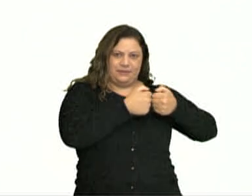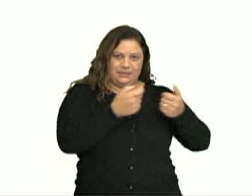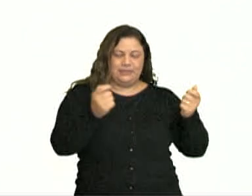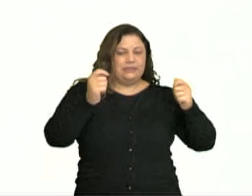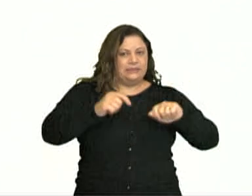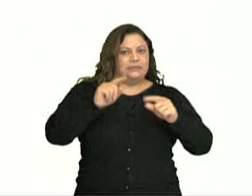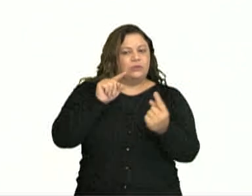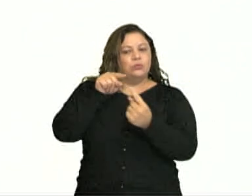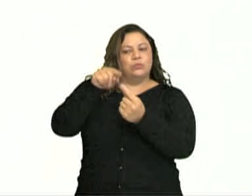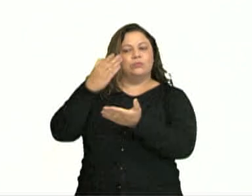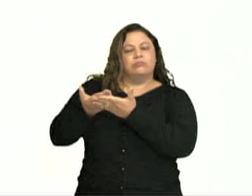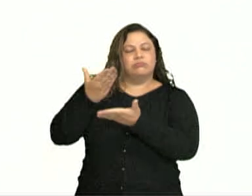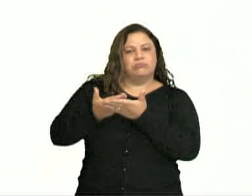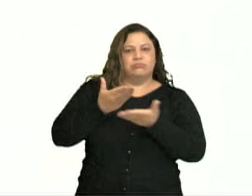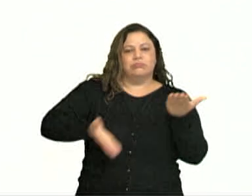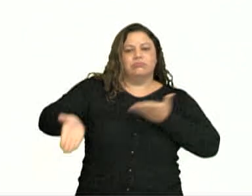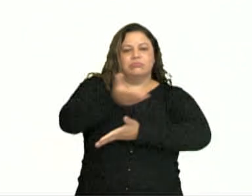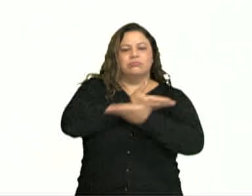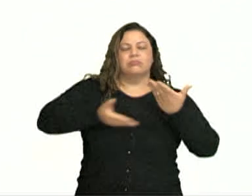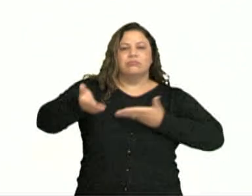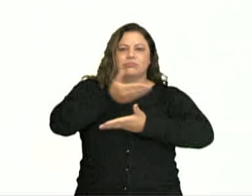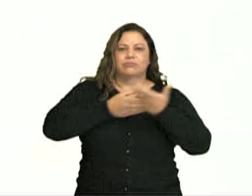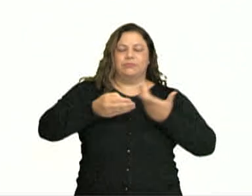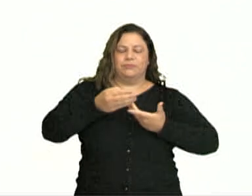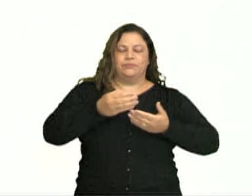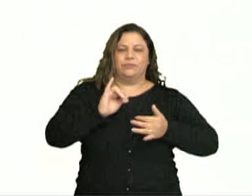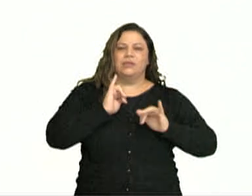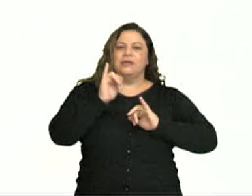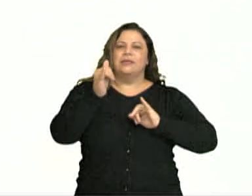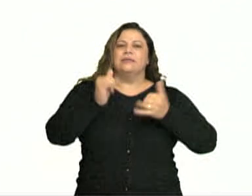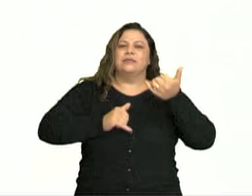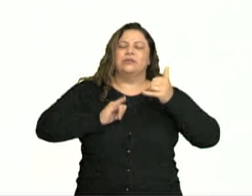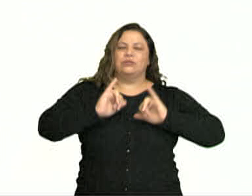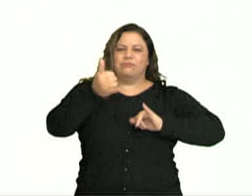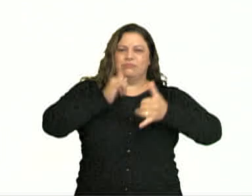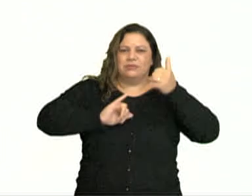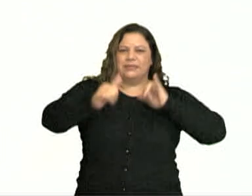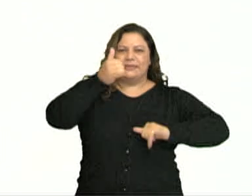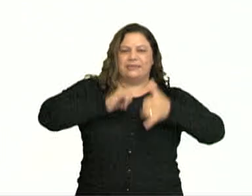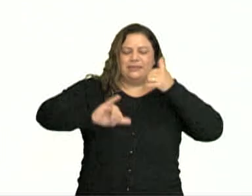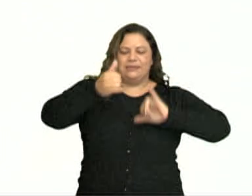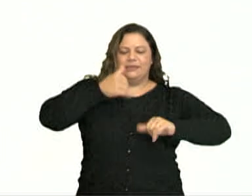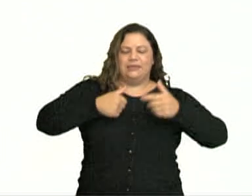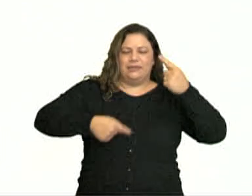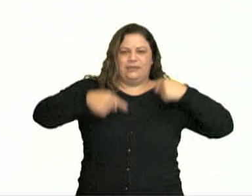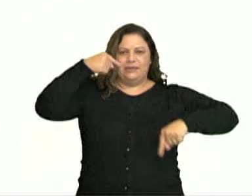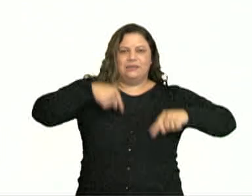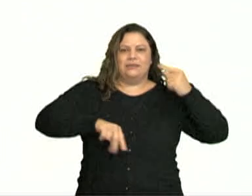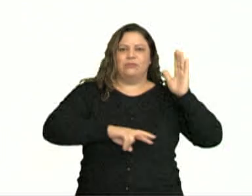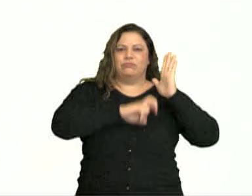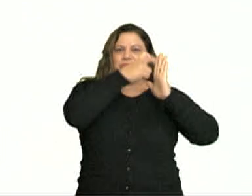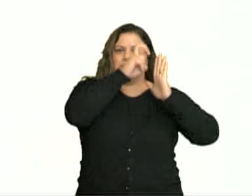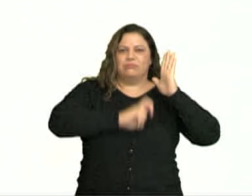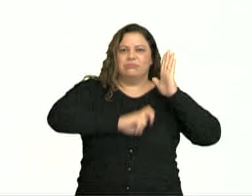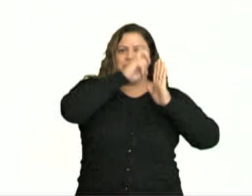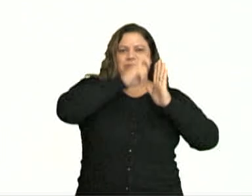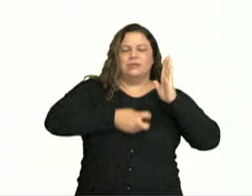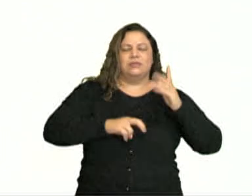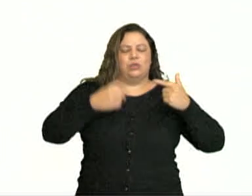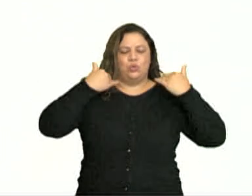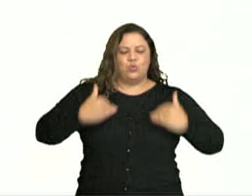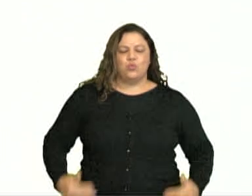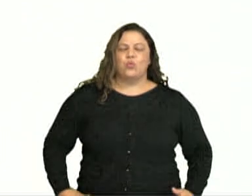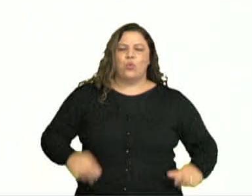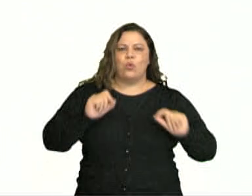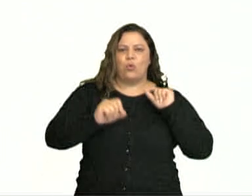o estudo das trocas de energia entre o corpo ou sistema quando essas trocas ocorrem na forma de calor. Mas o que